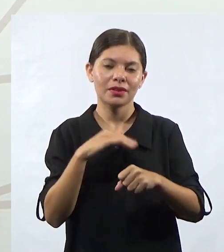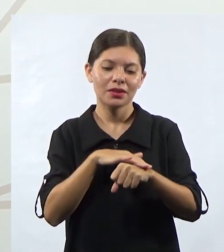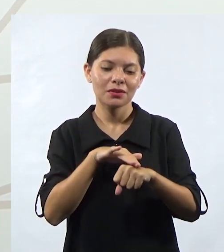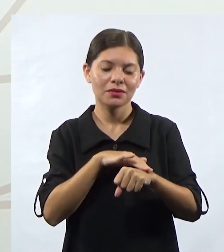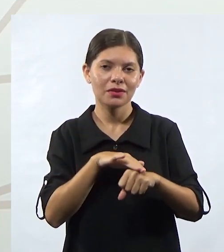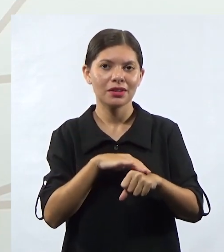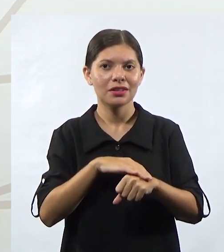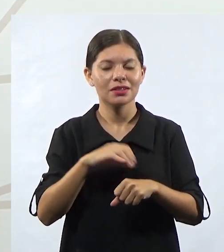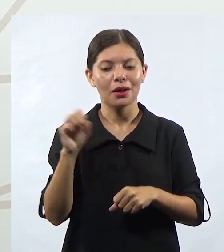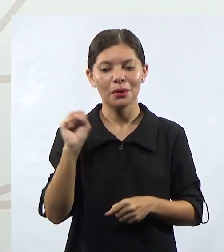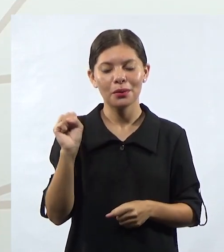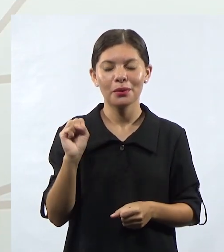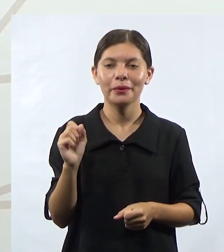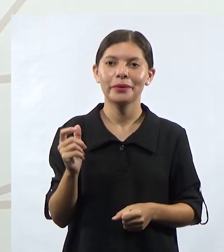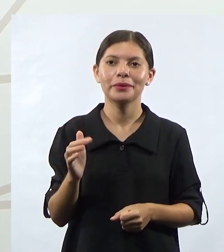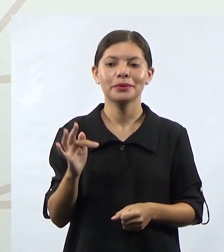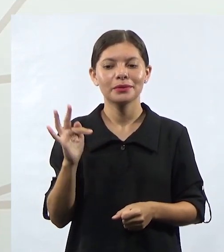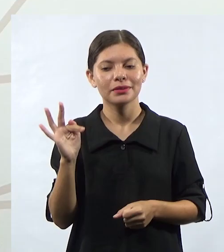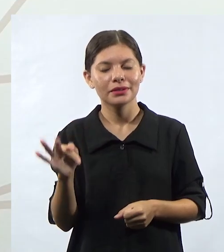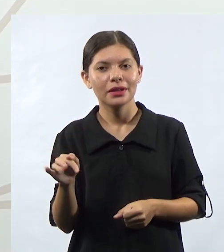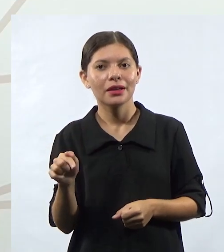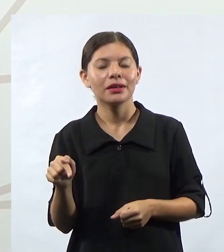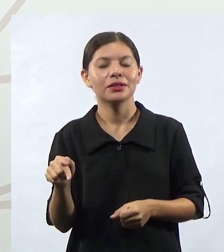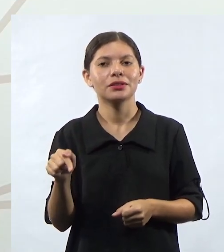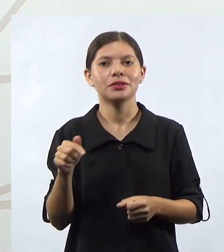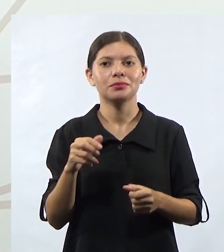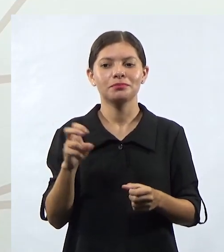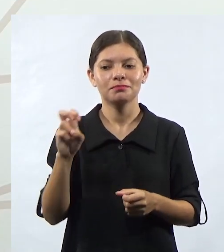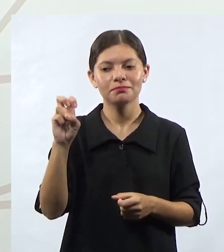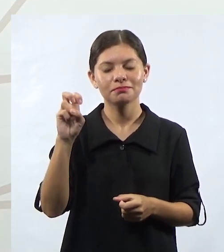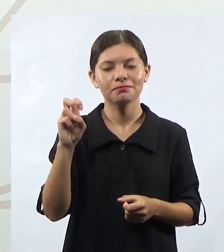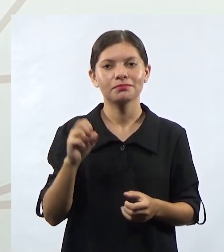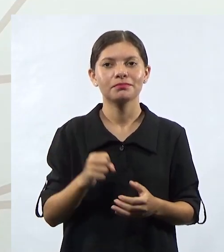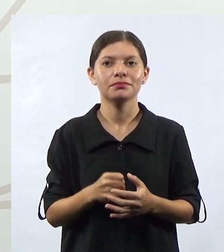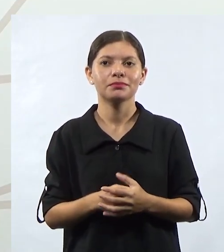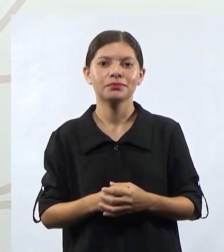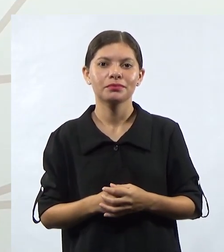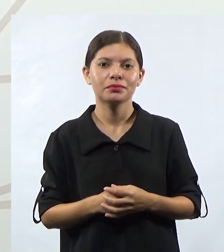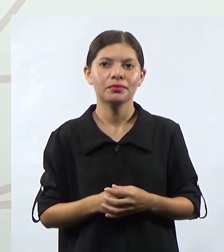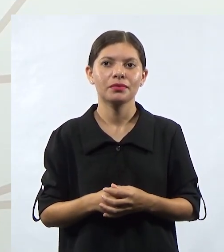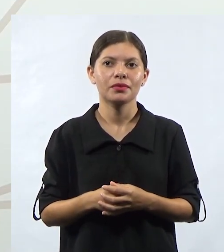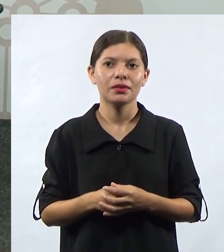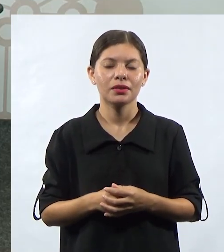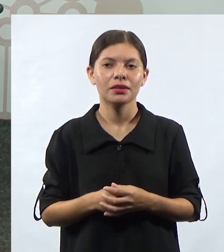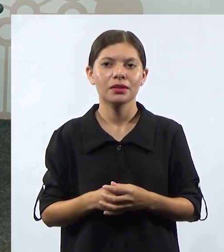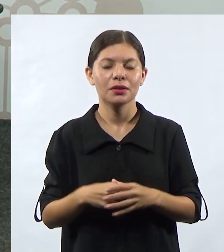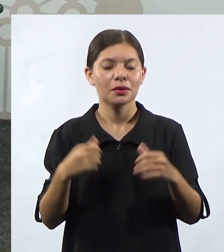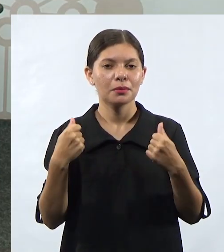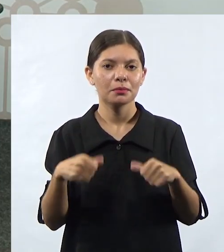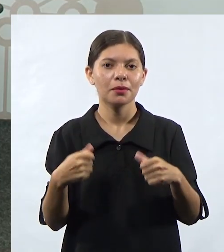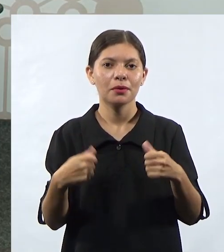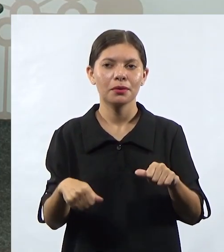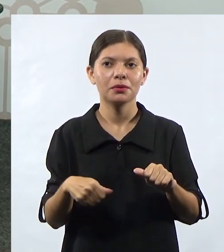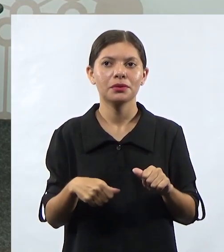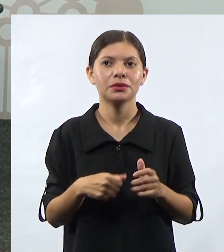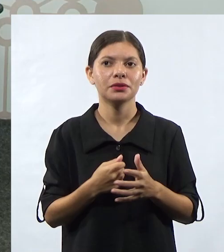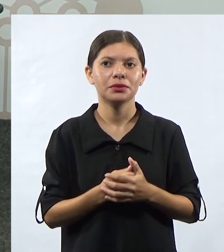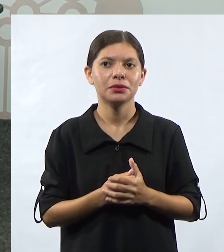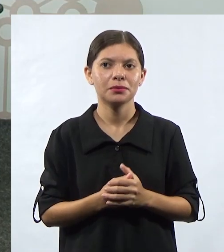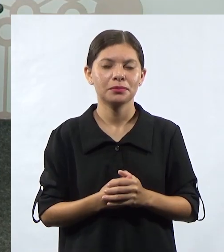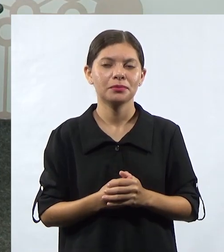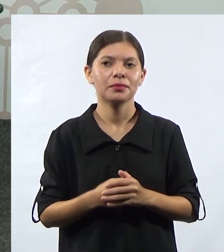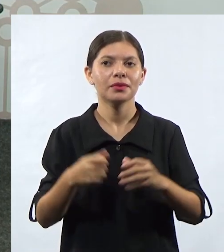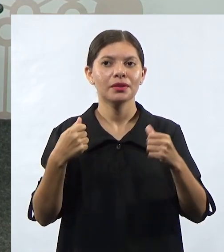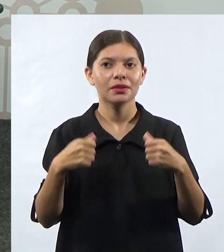vai 7, no terceiro já vai 5. Aí isso também pode acontecer, né, professor? Pode acontecer e acontece